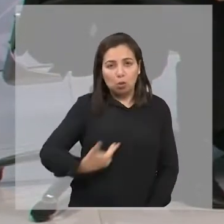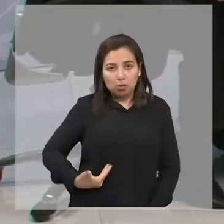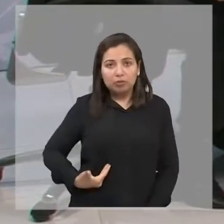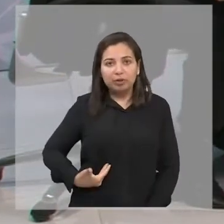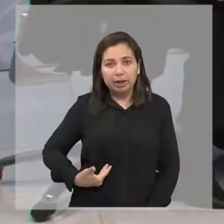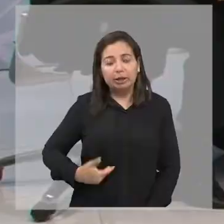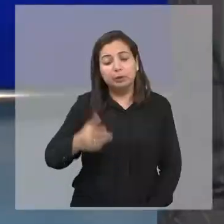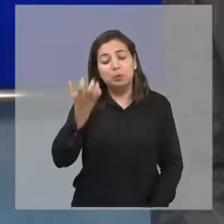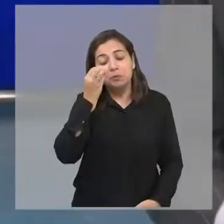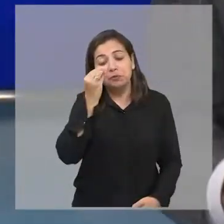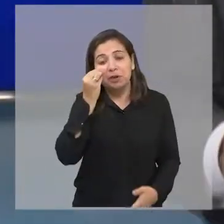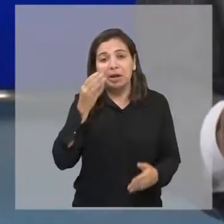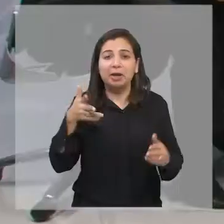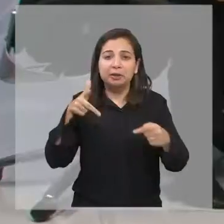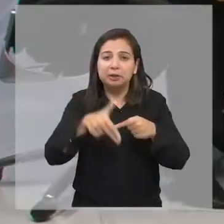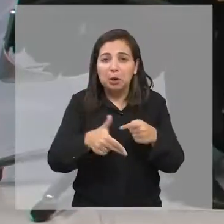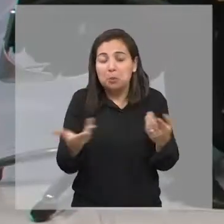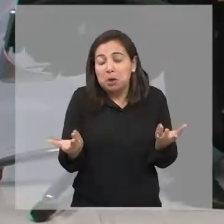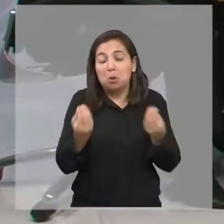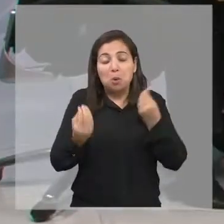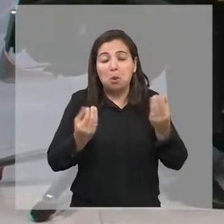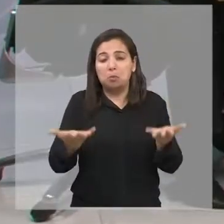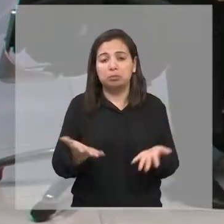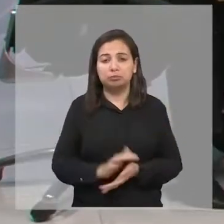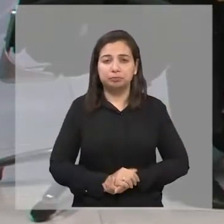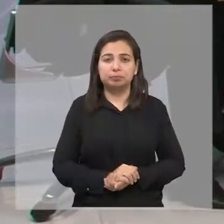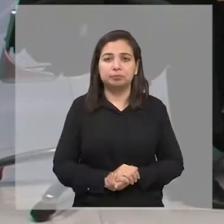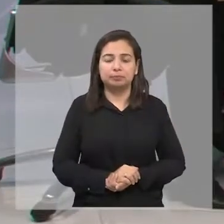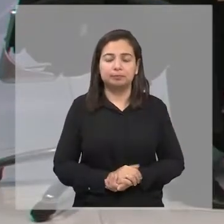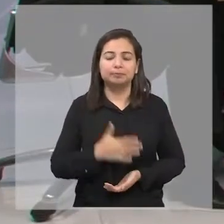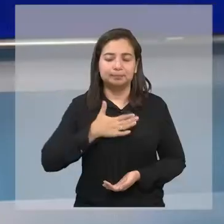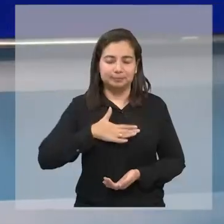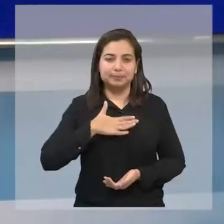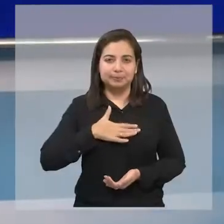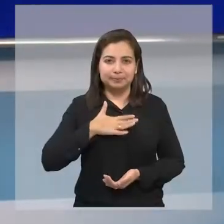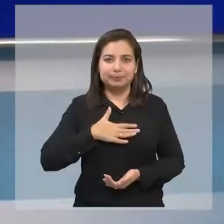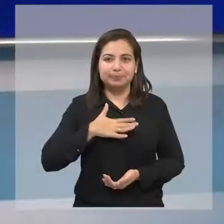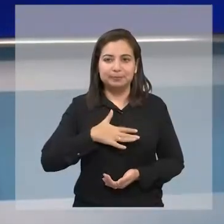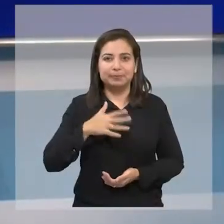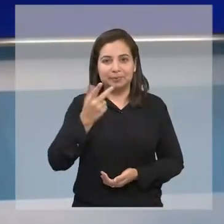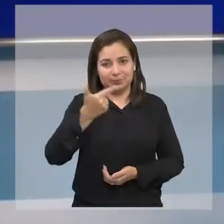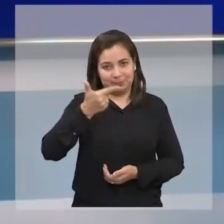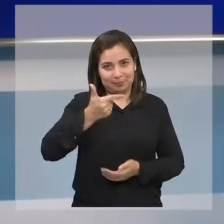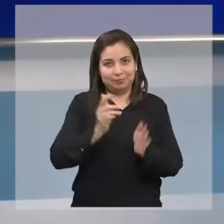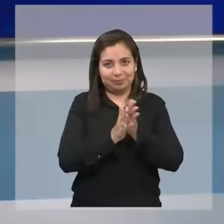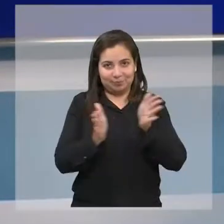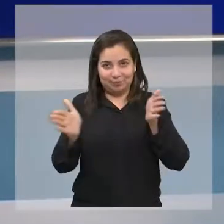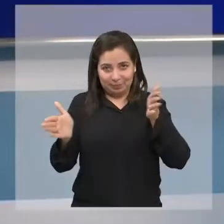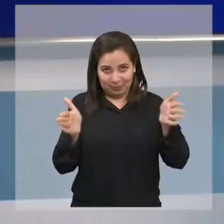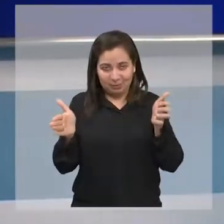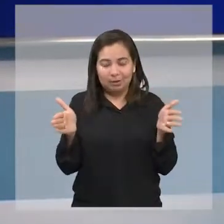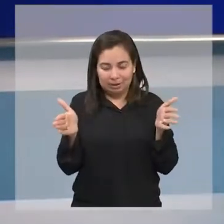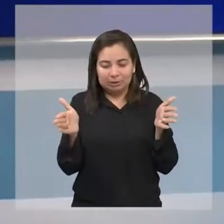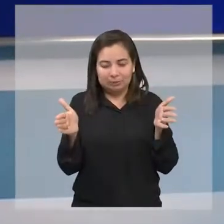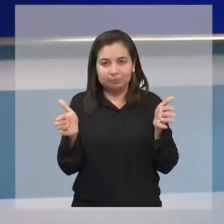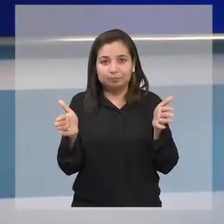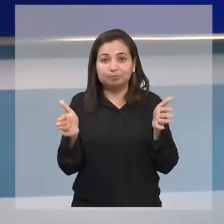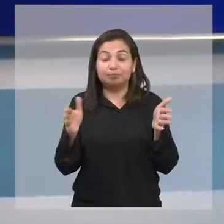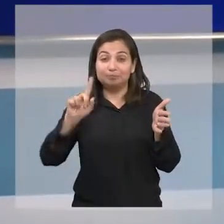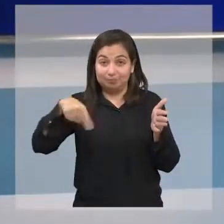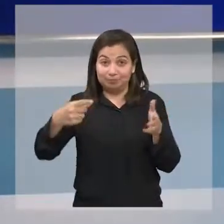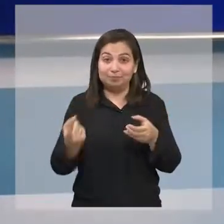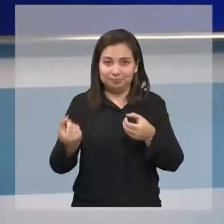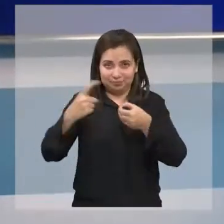romper. bom, eu vou fazer mais um intervalo, que a produção já me informa que o tempo para esse segundo bloco se esgotou. Quando